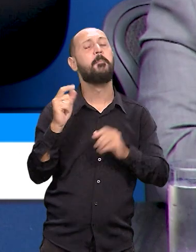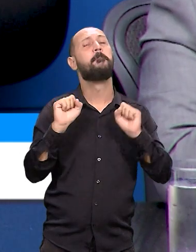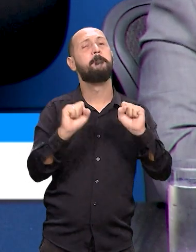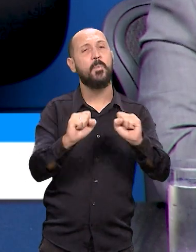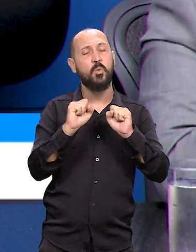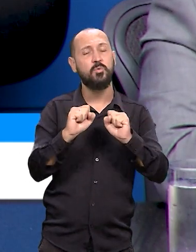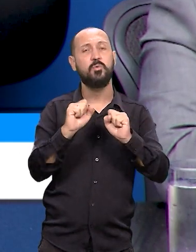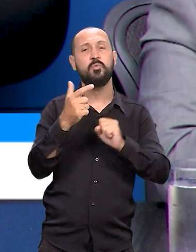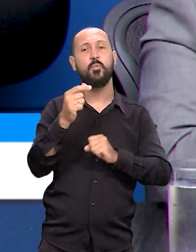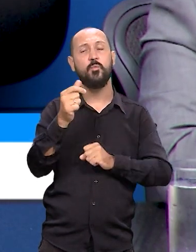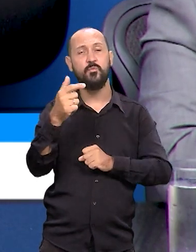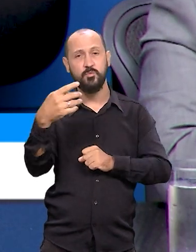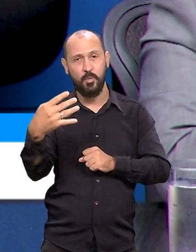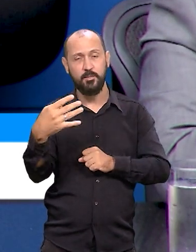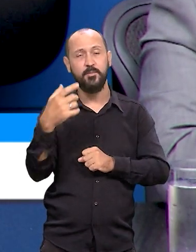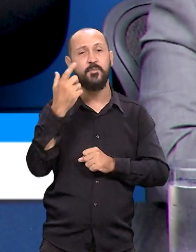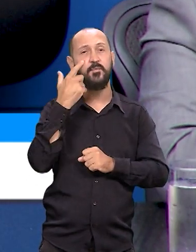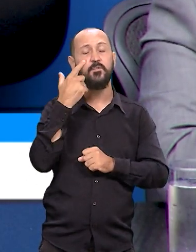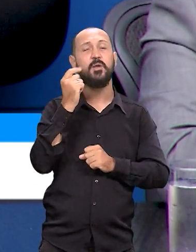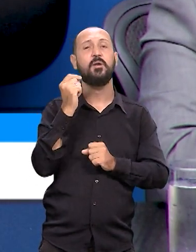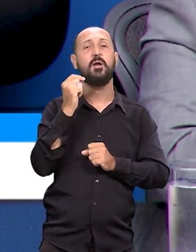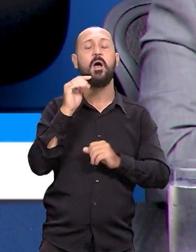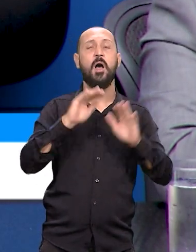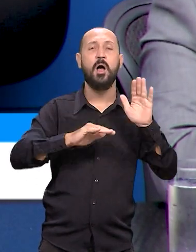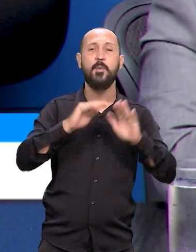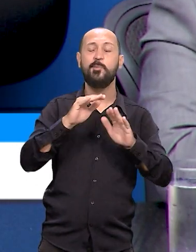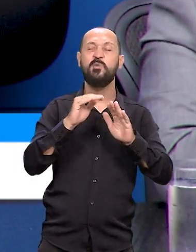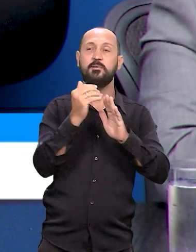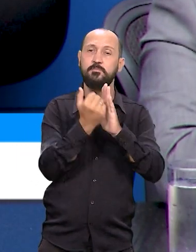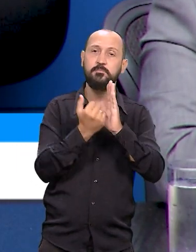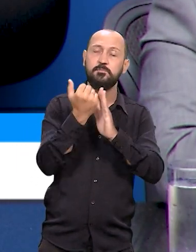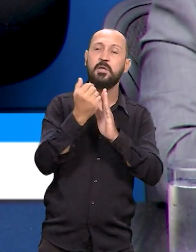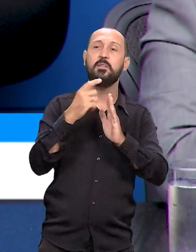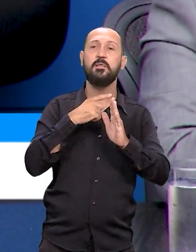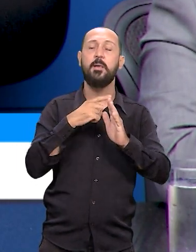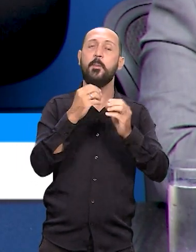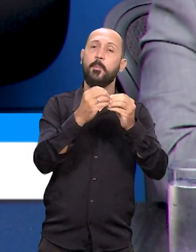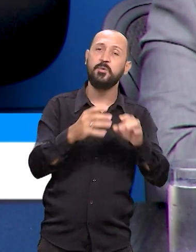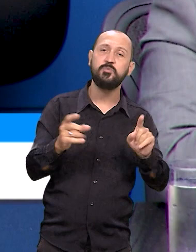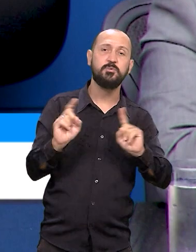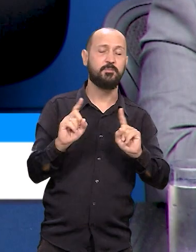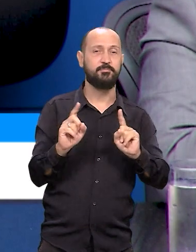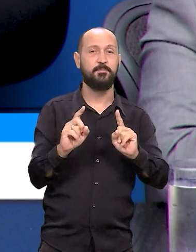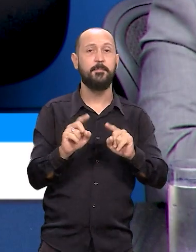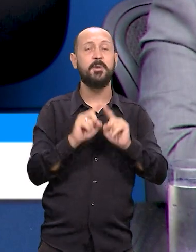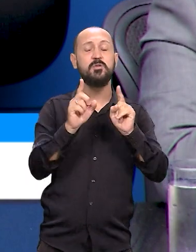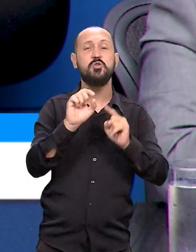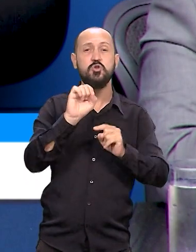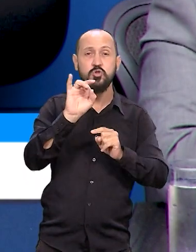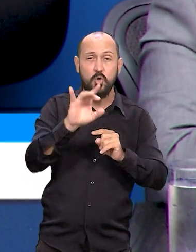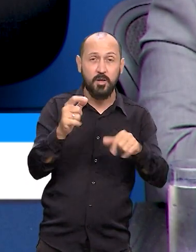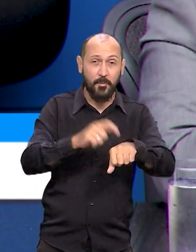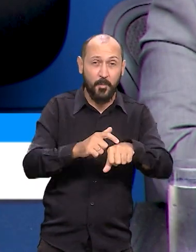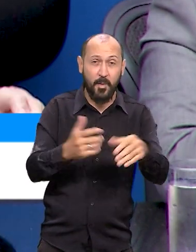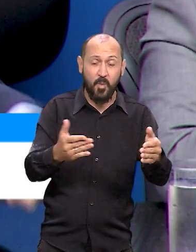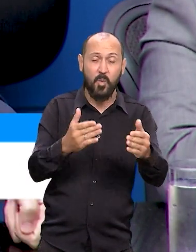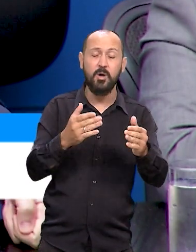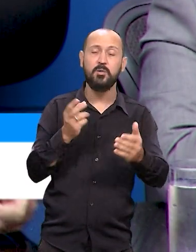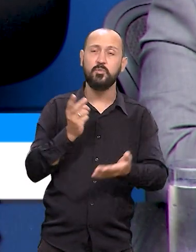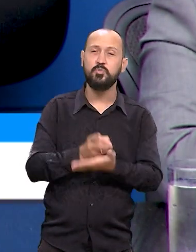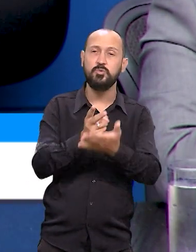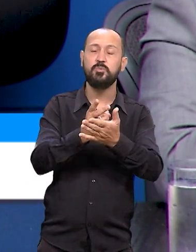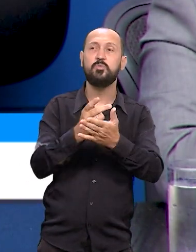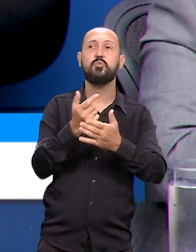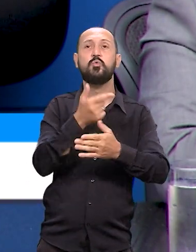ICMS, claro, podendo em 2024 ser revista à medida em que o Estado possa ter ou não prejuízo, mas só de manter